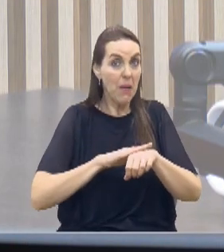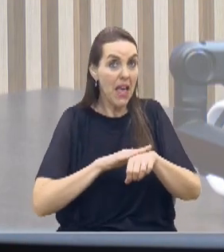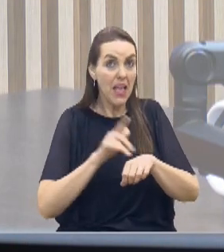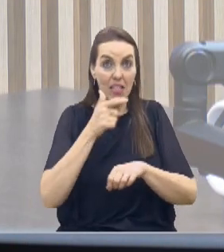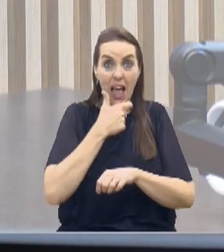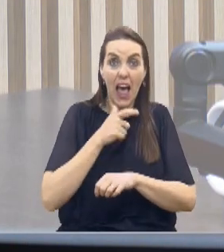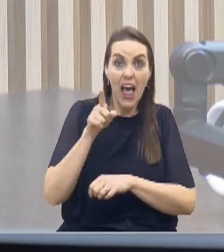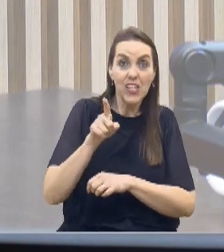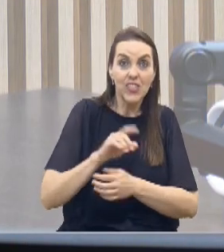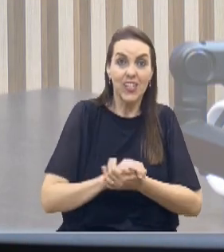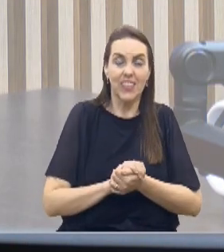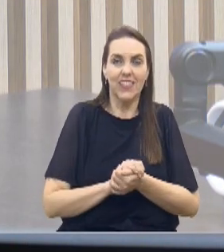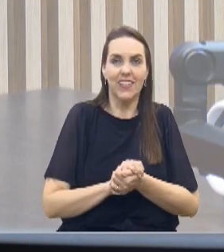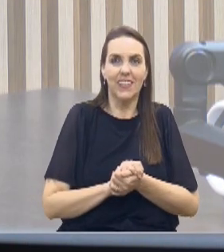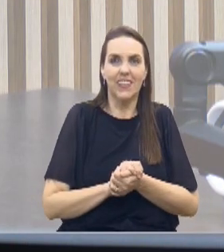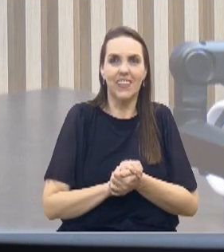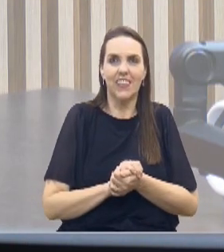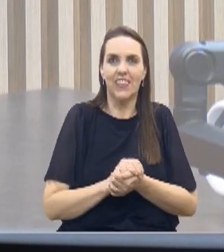senhora acha?